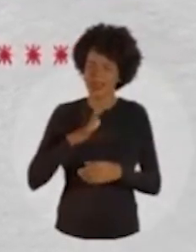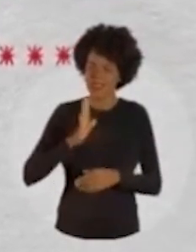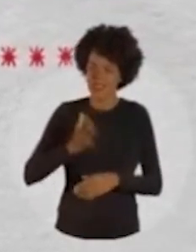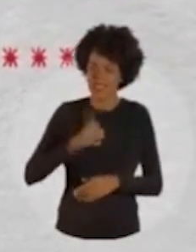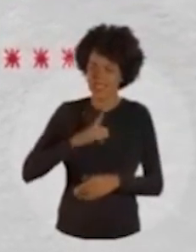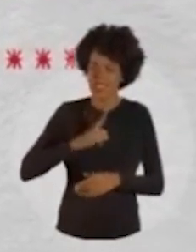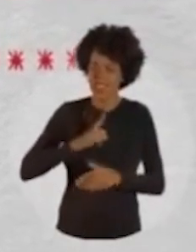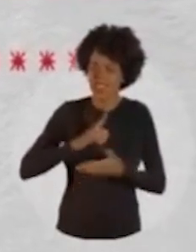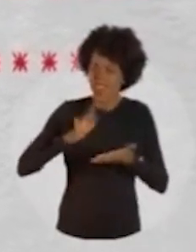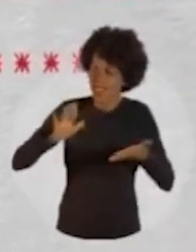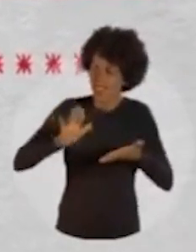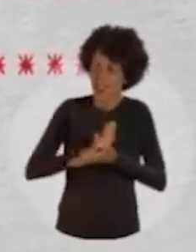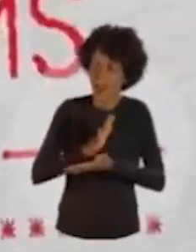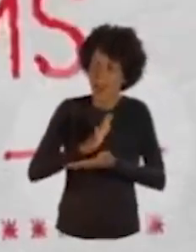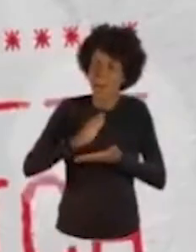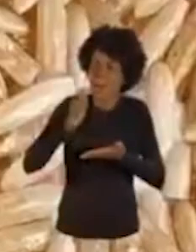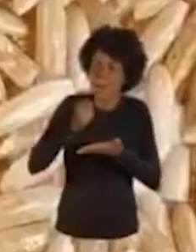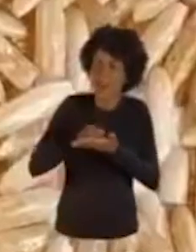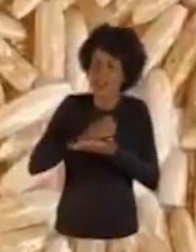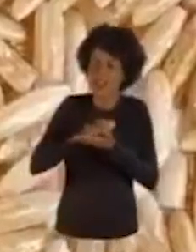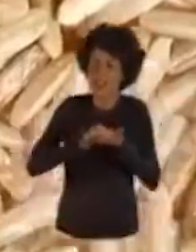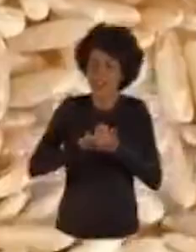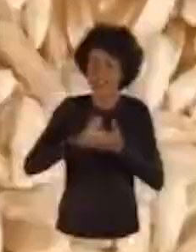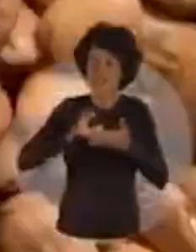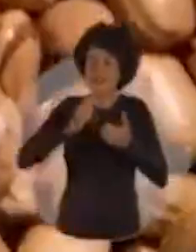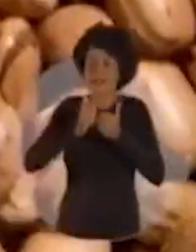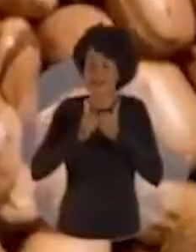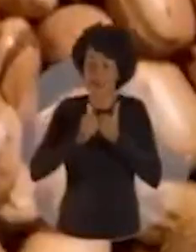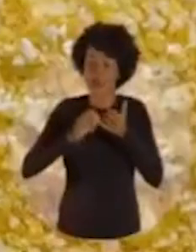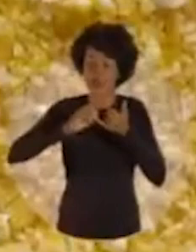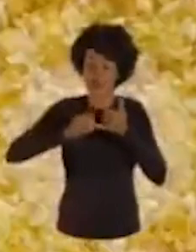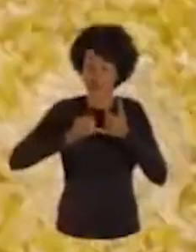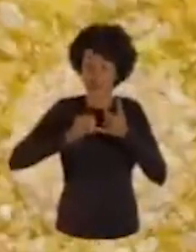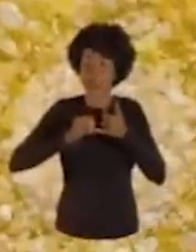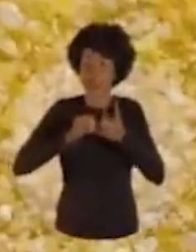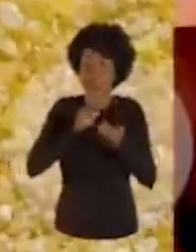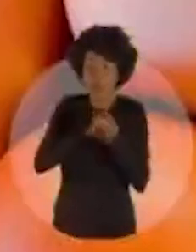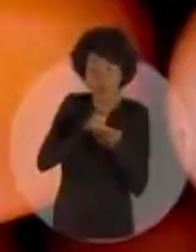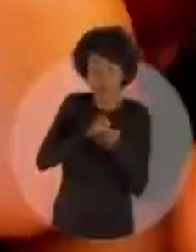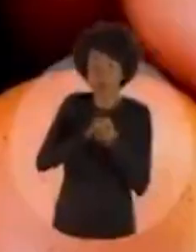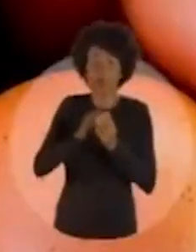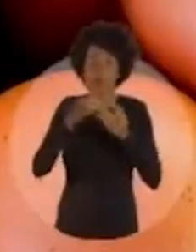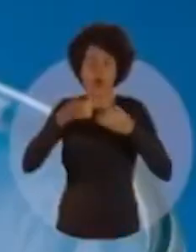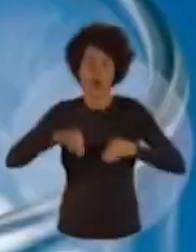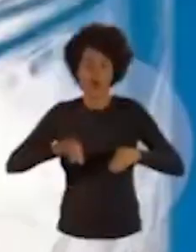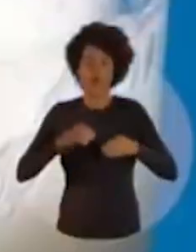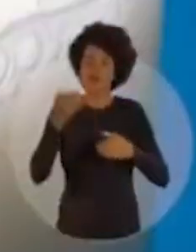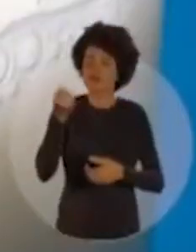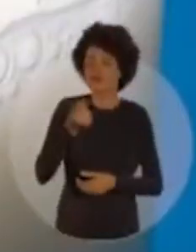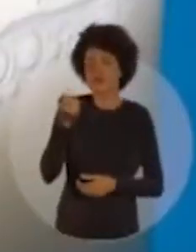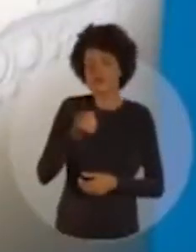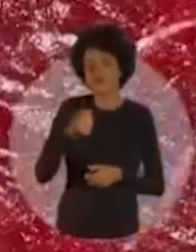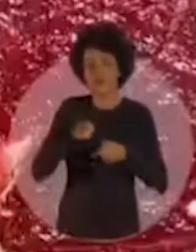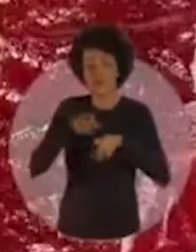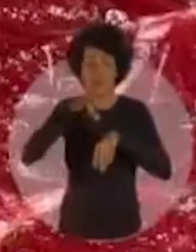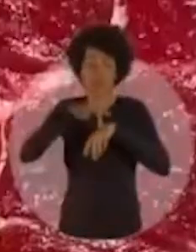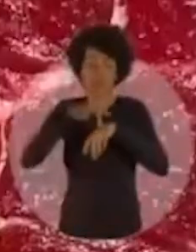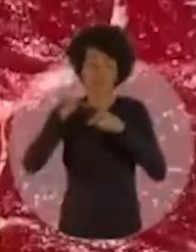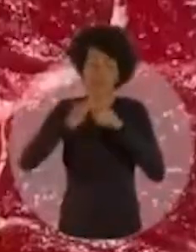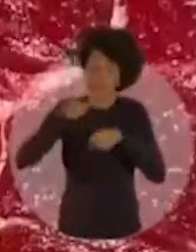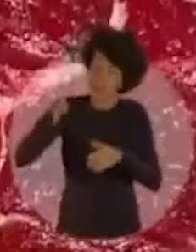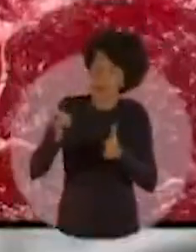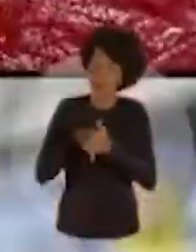básica já tem isenção de ICMS no arroz no feijão no Fubá nos ovos no leite e na carne